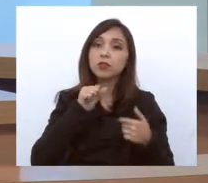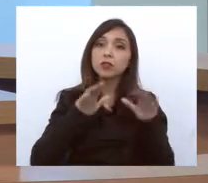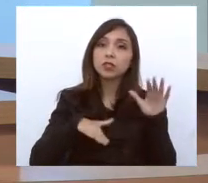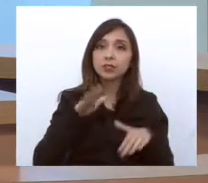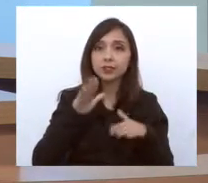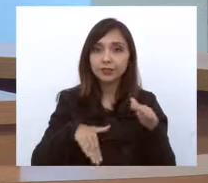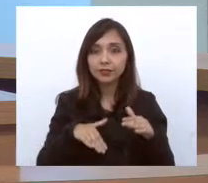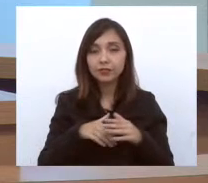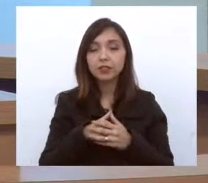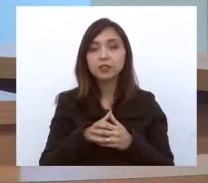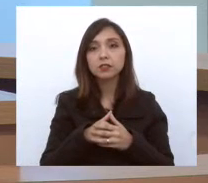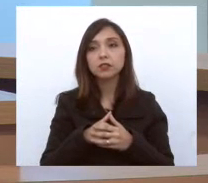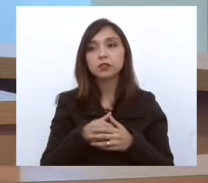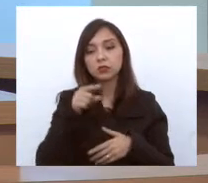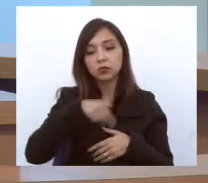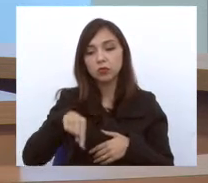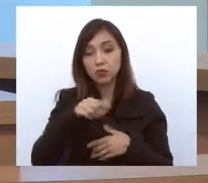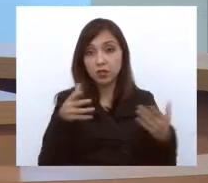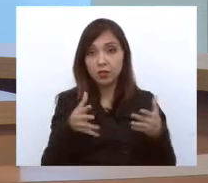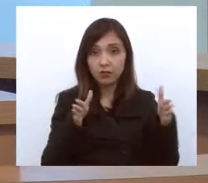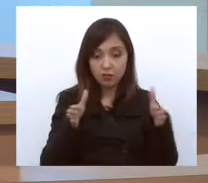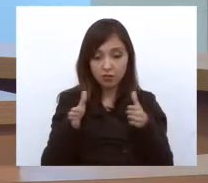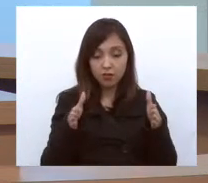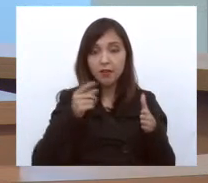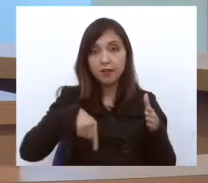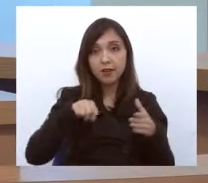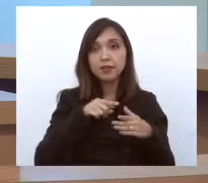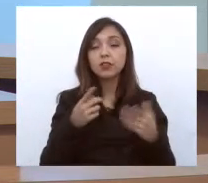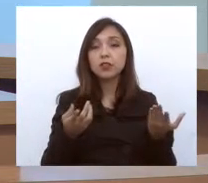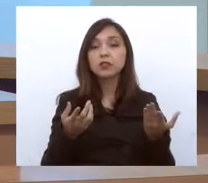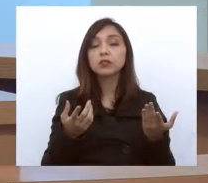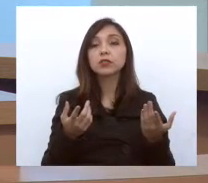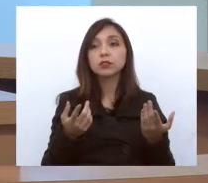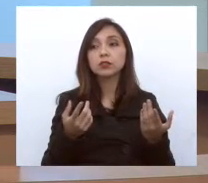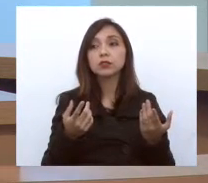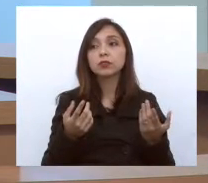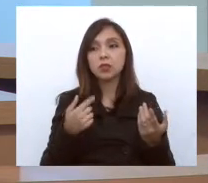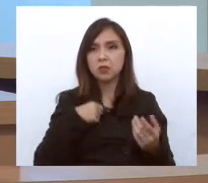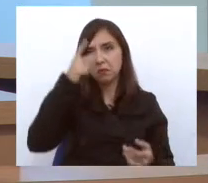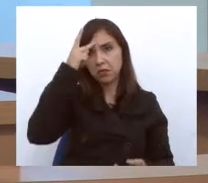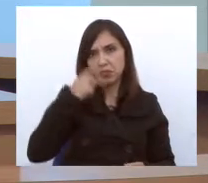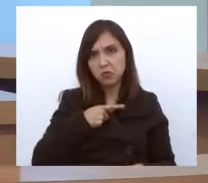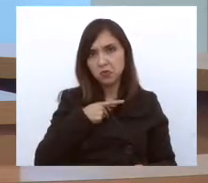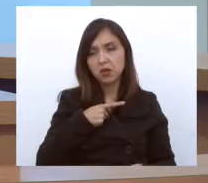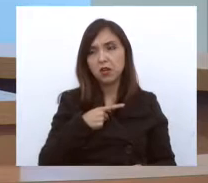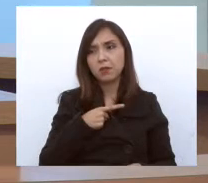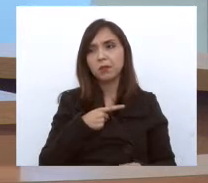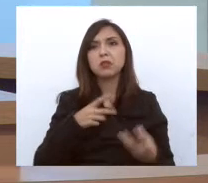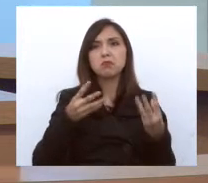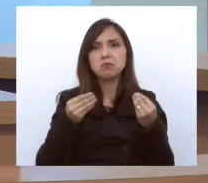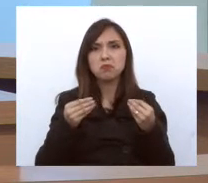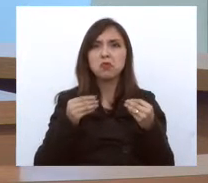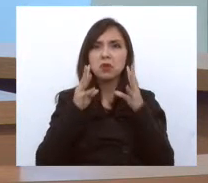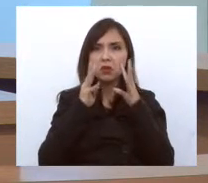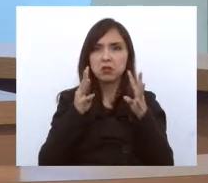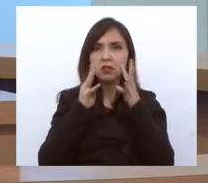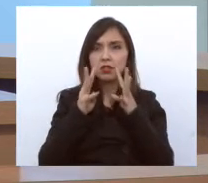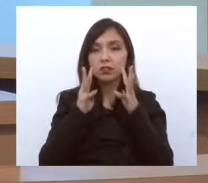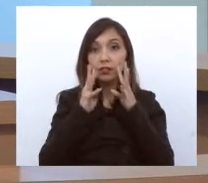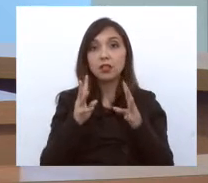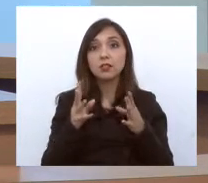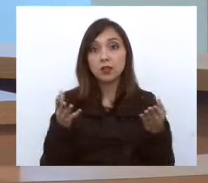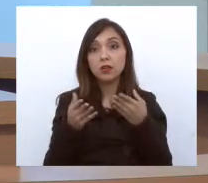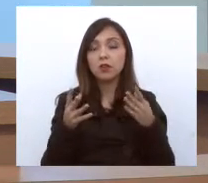passagem, nós estamos vivendo uma época no Brasil, e eu particularmente tenho chamado muito a atenção para